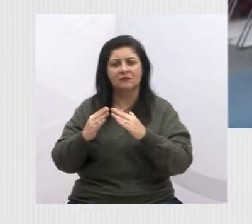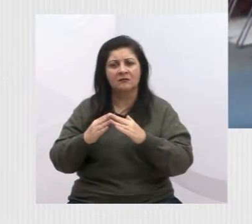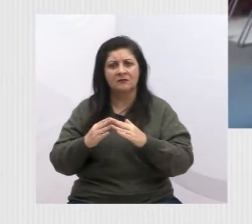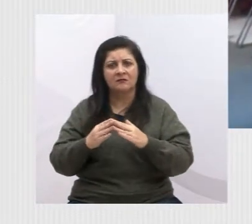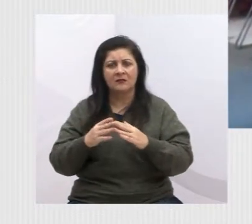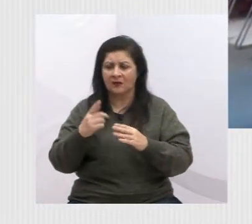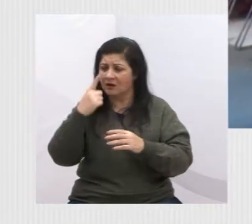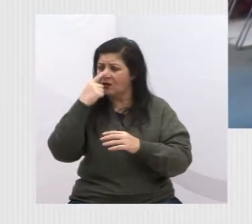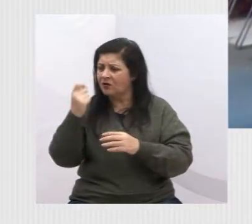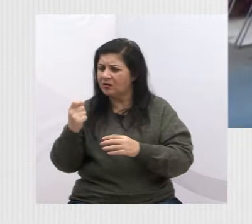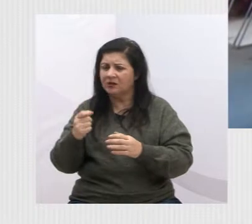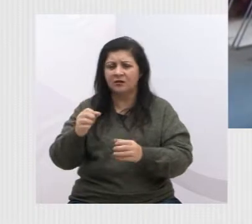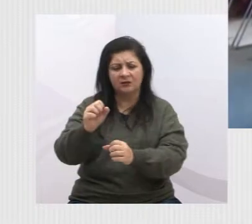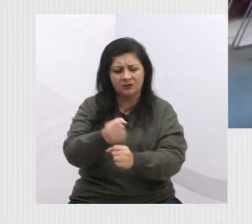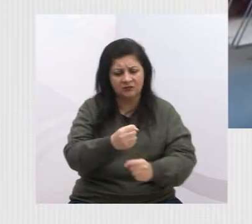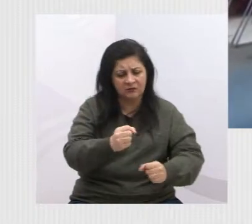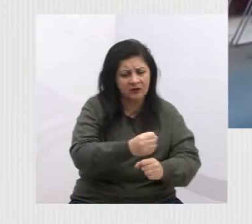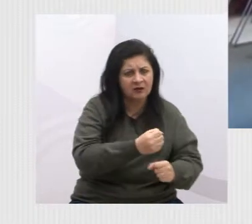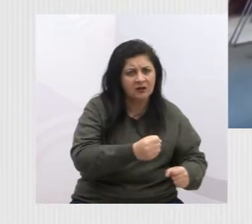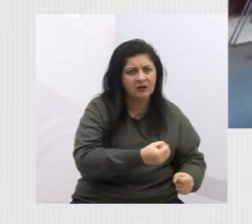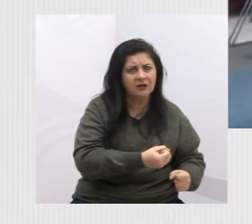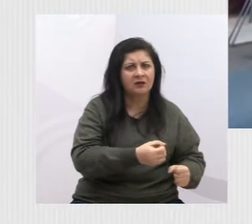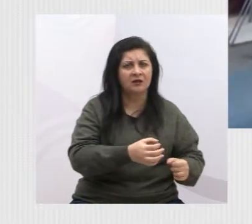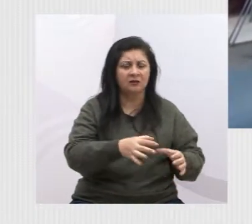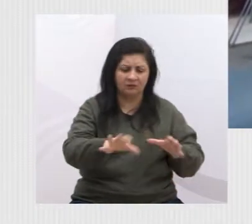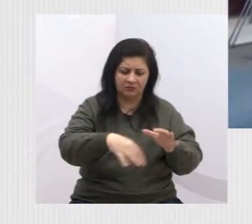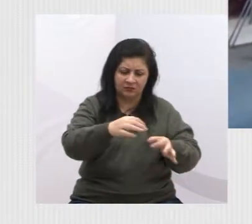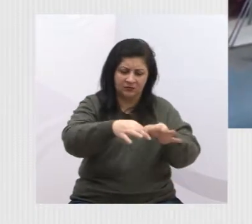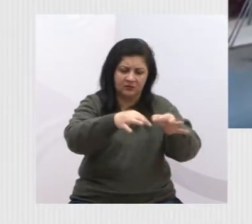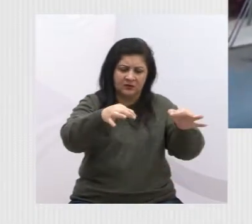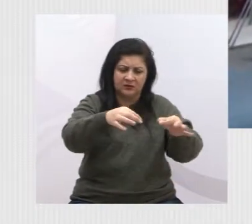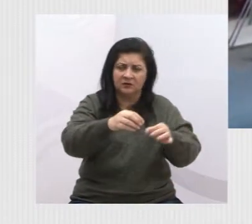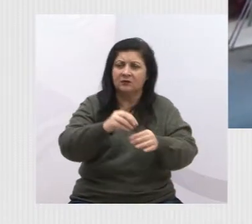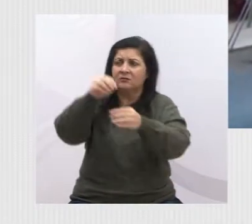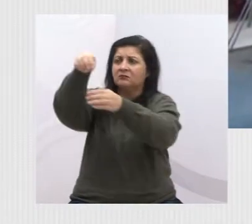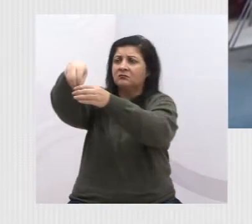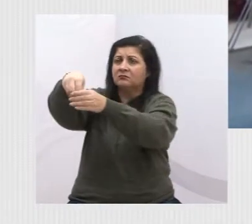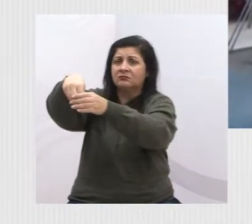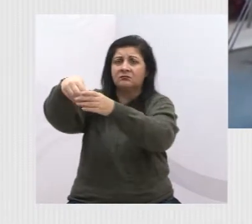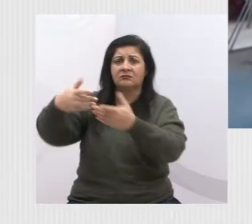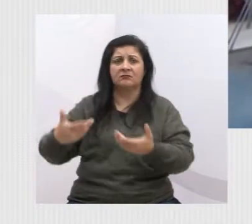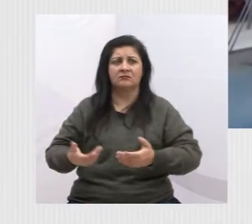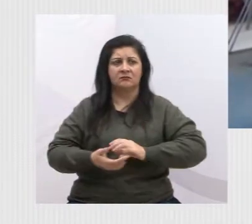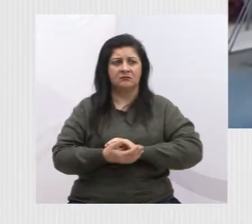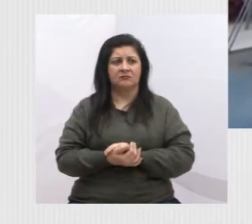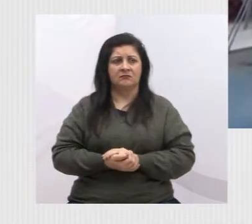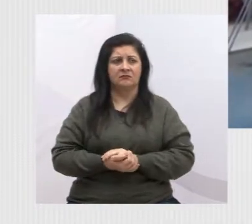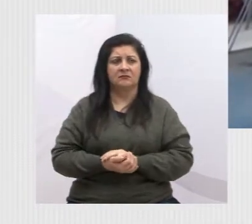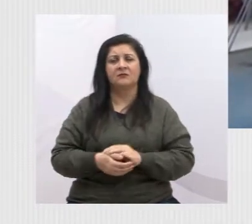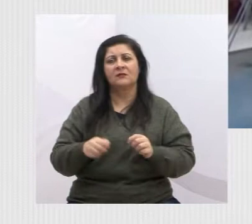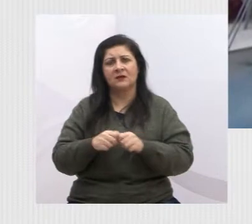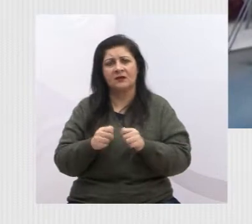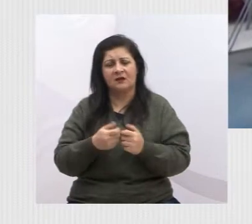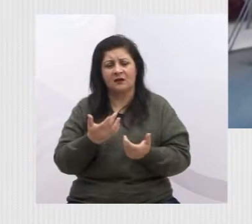seu lixinho, varrer a sua frente, colocar no saquinho, colocar na sua lixeira, na frente da sua casa, para facilitar para